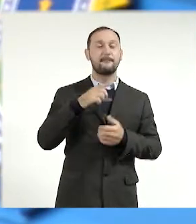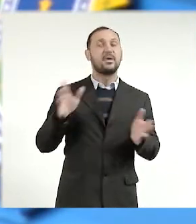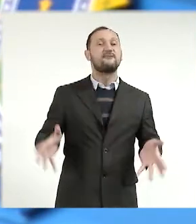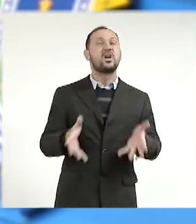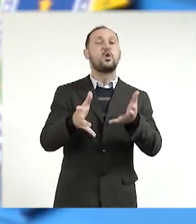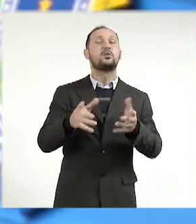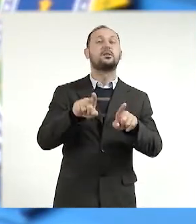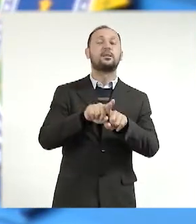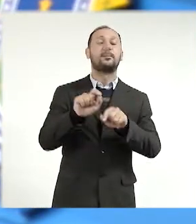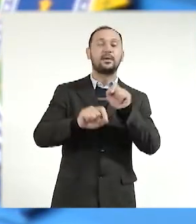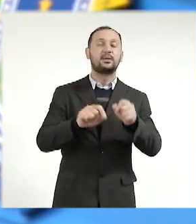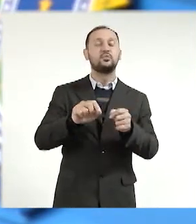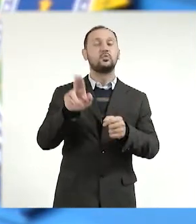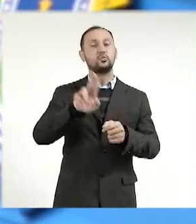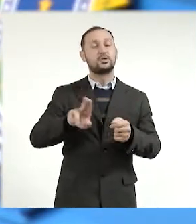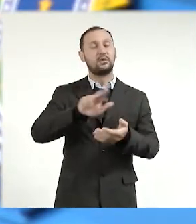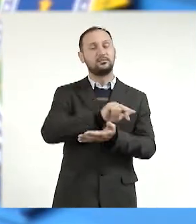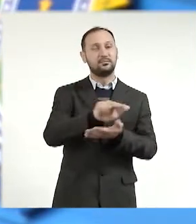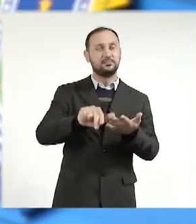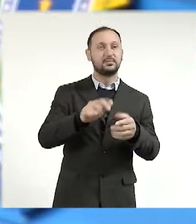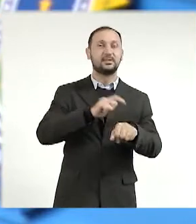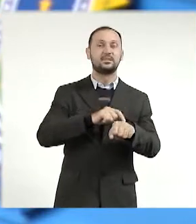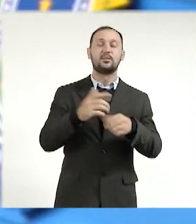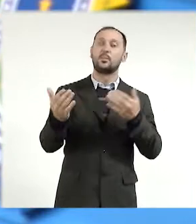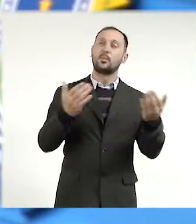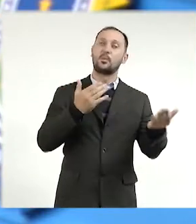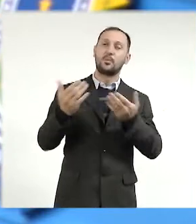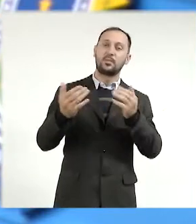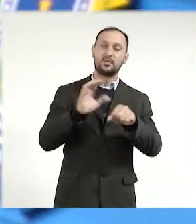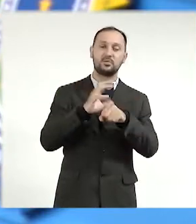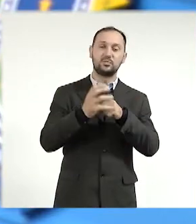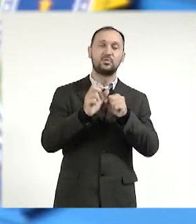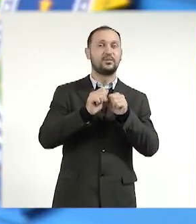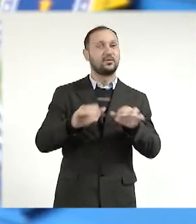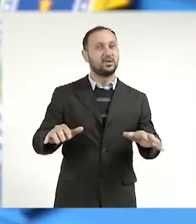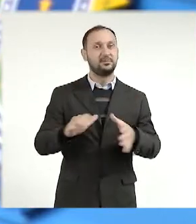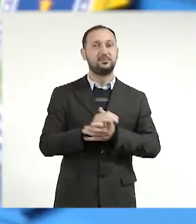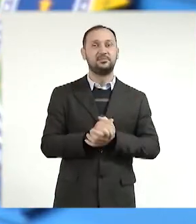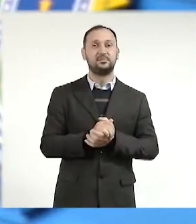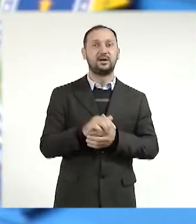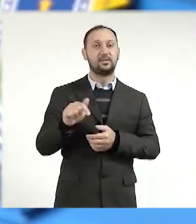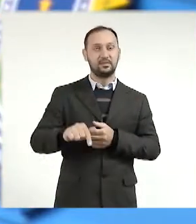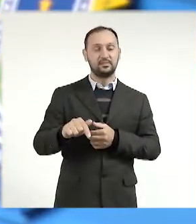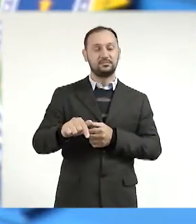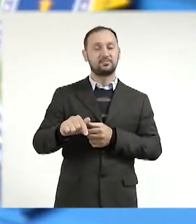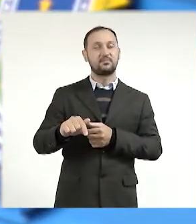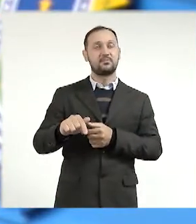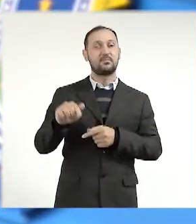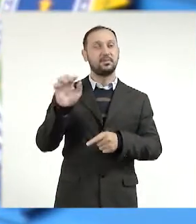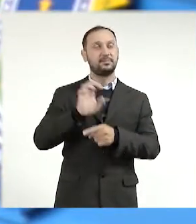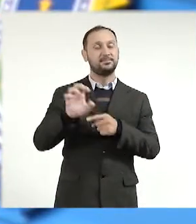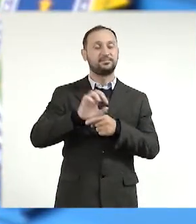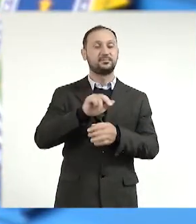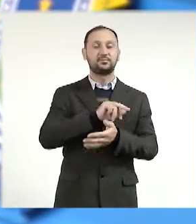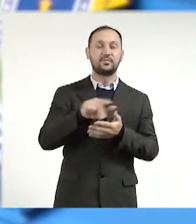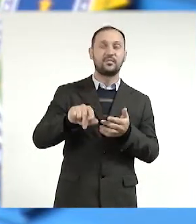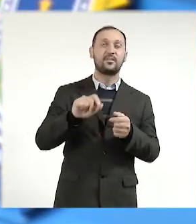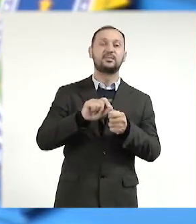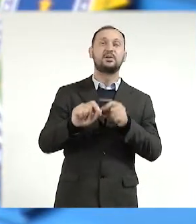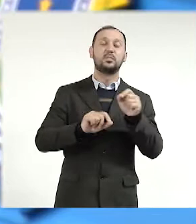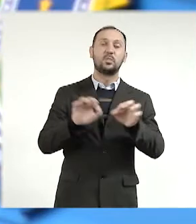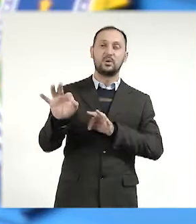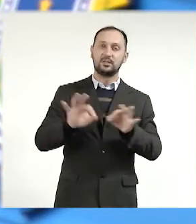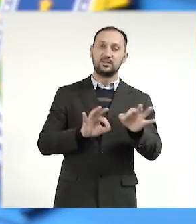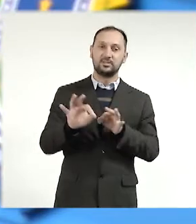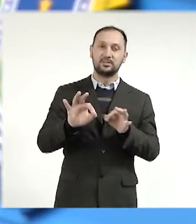setor, bem como o consumo de seus derivados em meio à pandemia do novo coronavírus. Aqui no estado, diversas